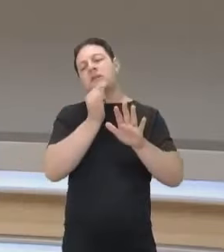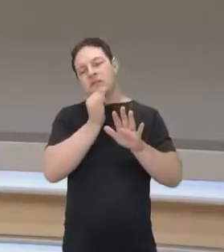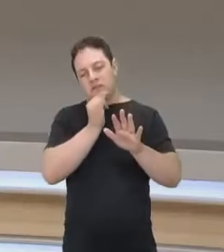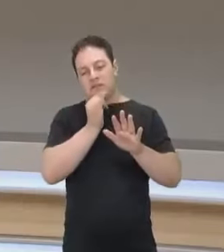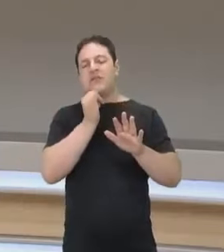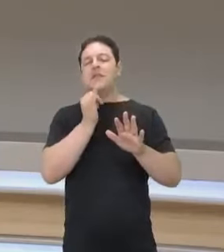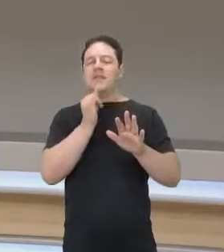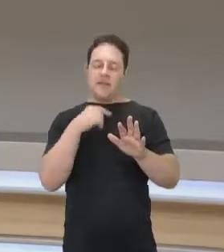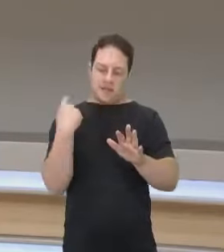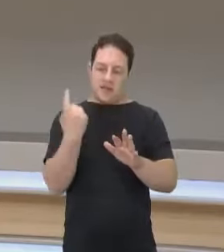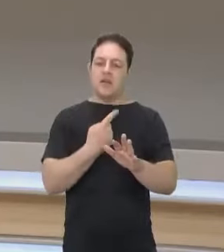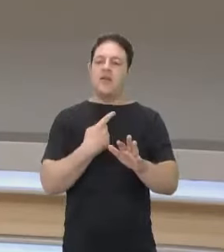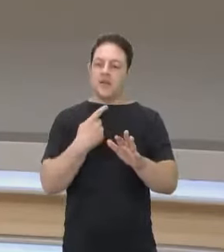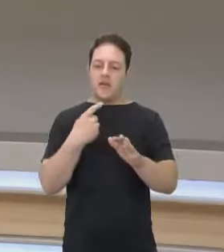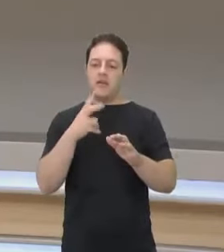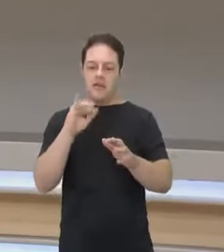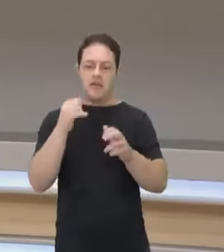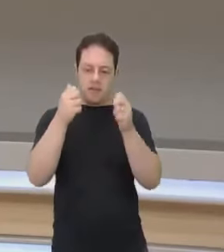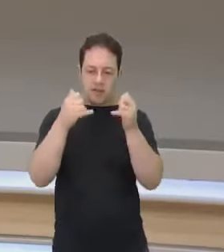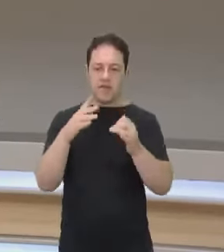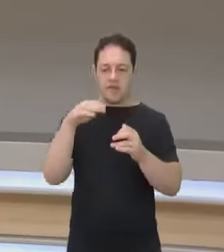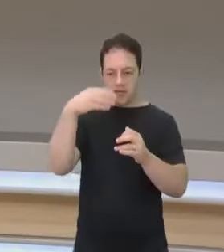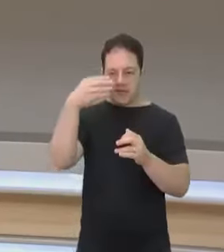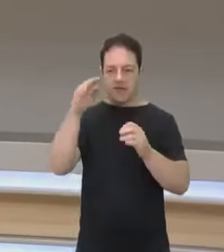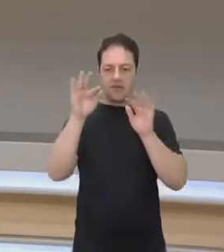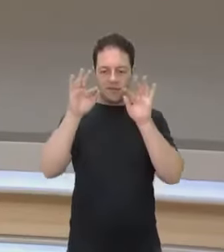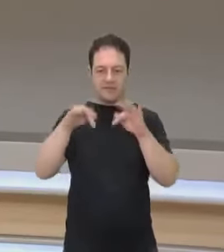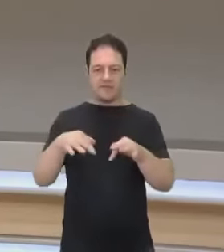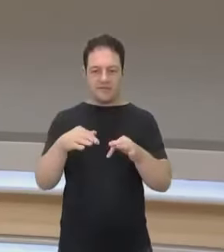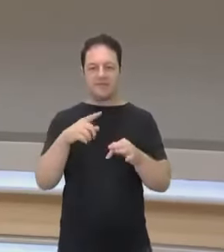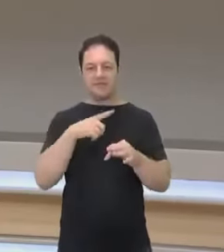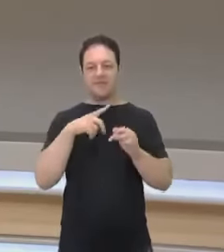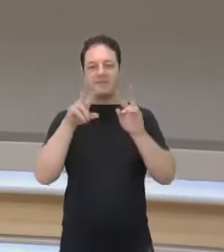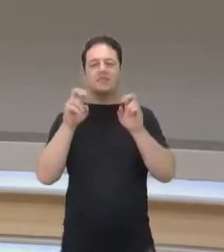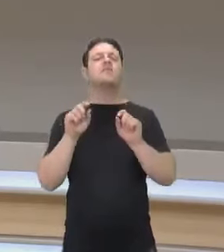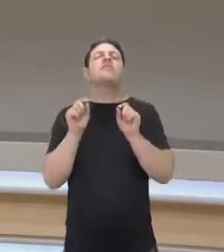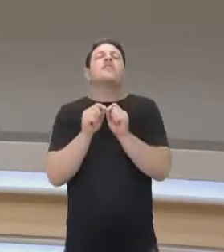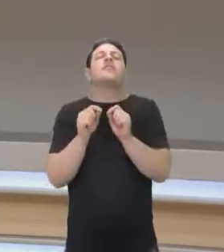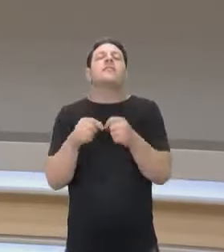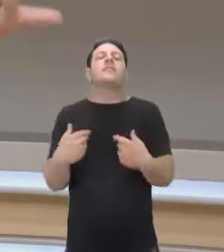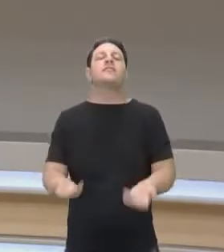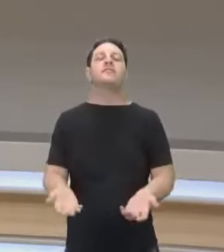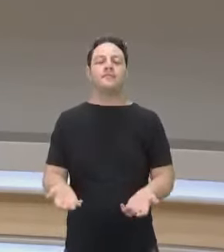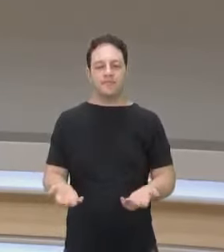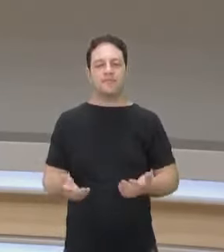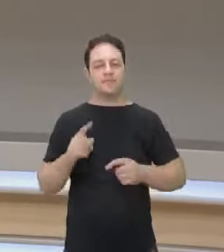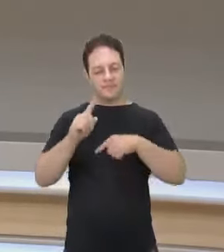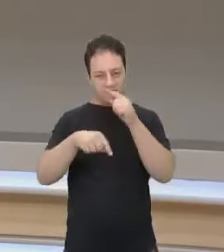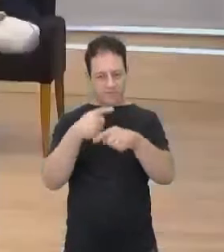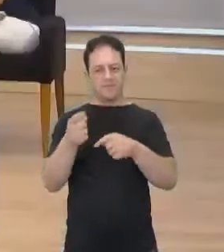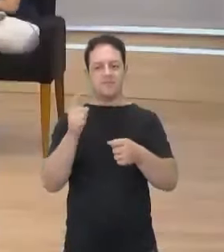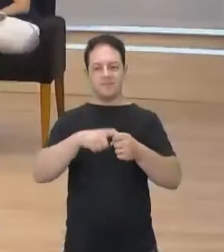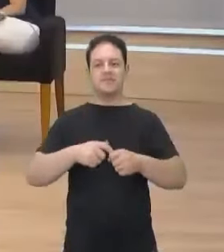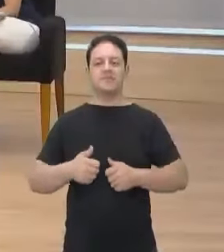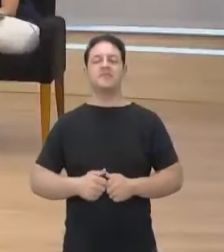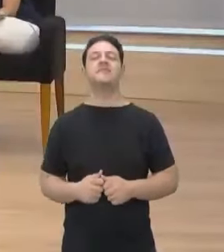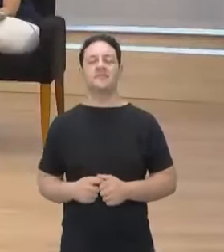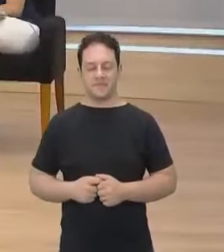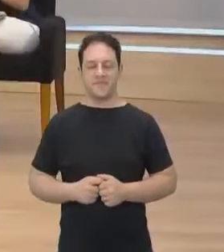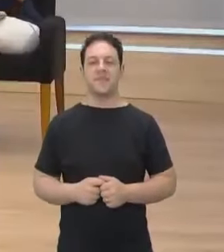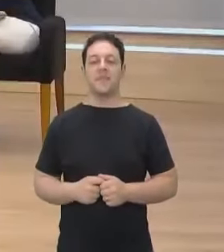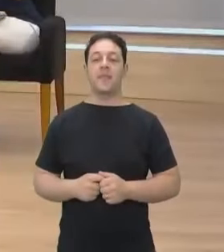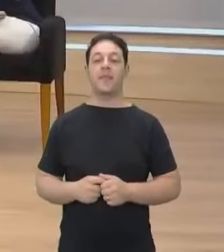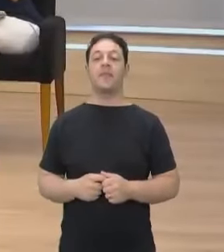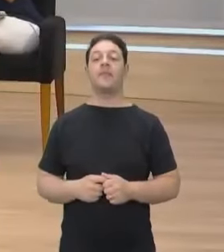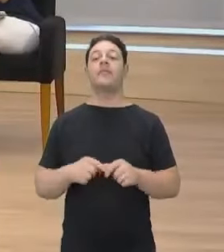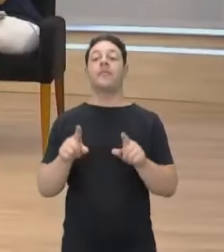a gente vai chegar nessa parte lá no final, né, na parte do que fazer, aí a gente retoma na gestão. Isso. Beleza.